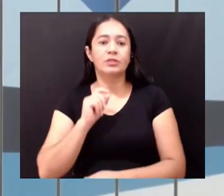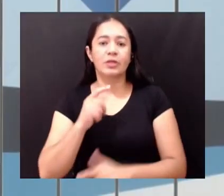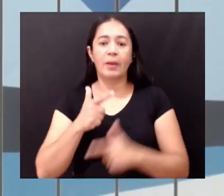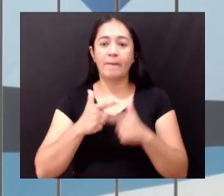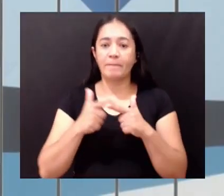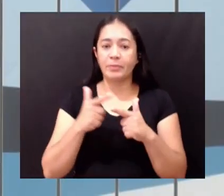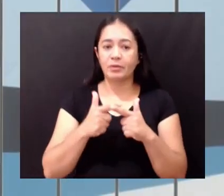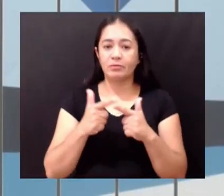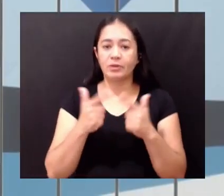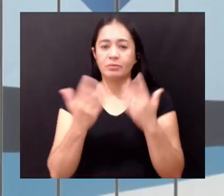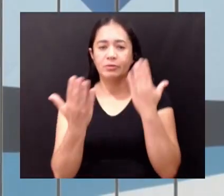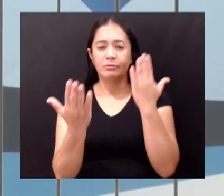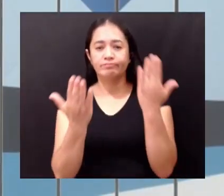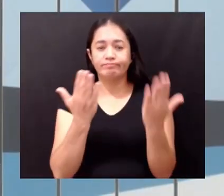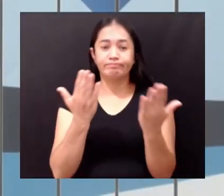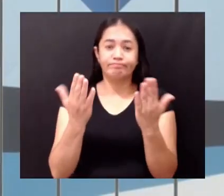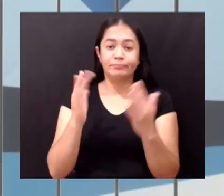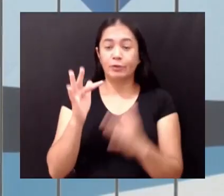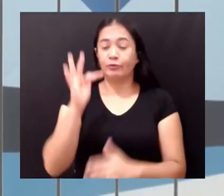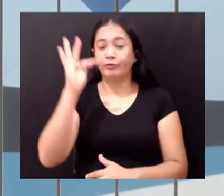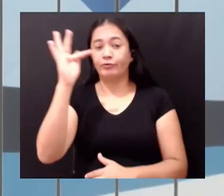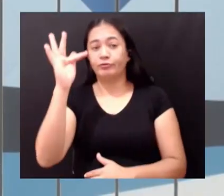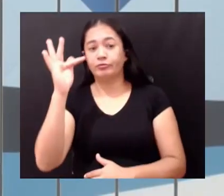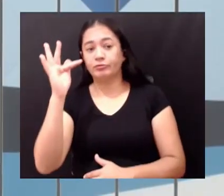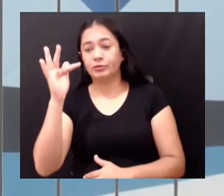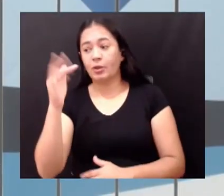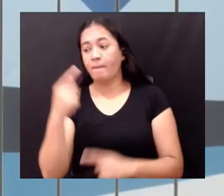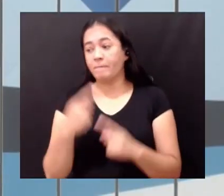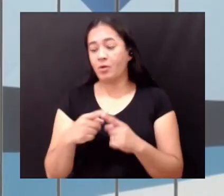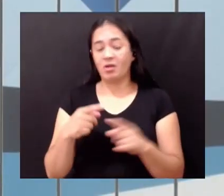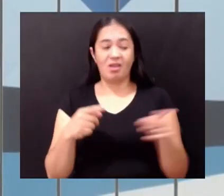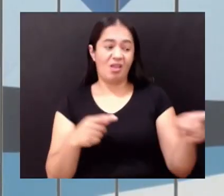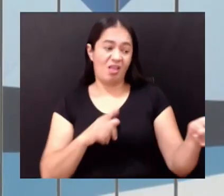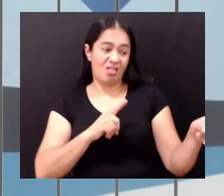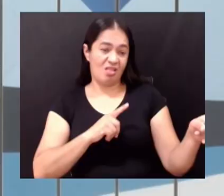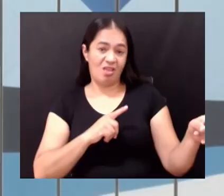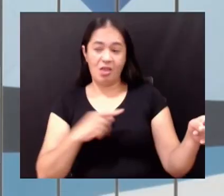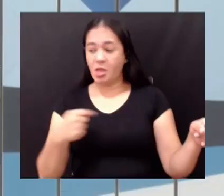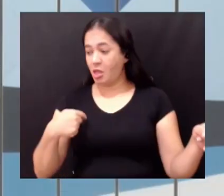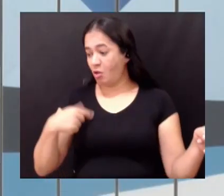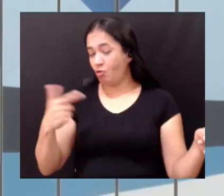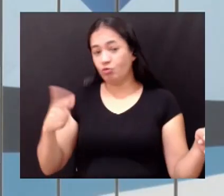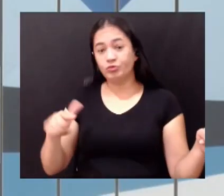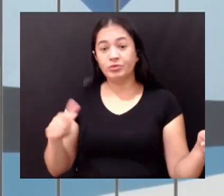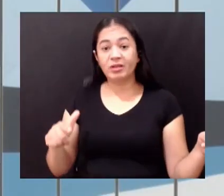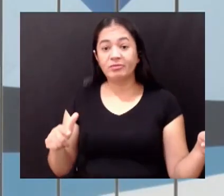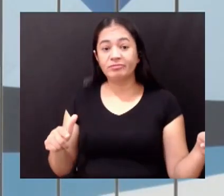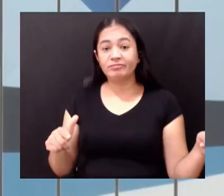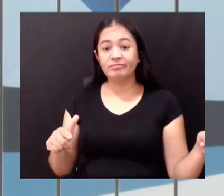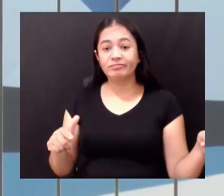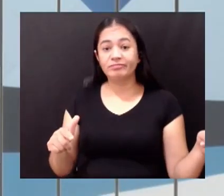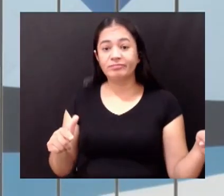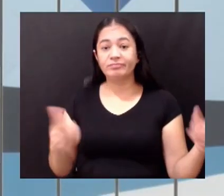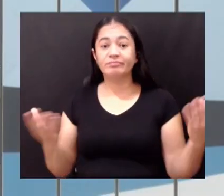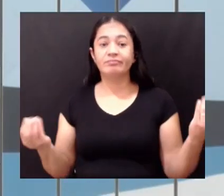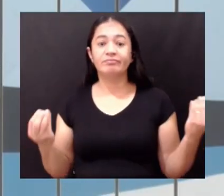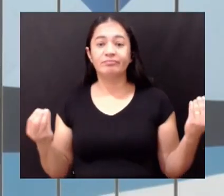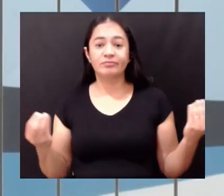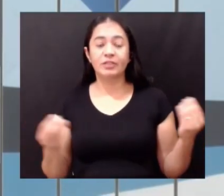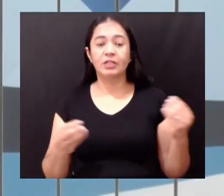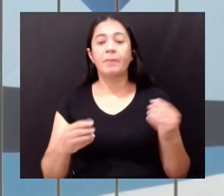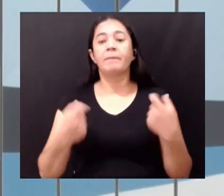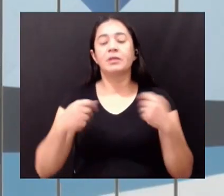frente, né? De pleitear algo que o outro colaborador tem na mesma função e esse não tem. Então, são cuidados mesmo que as empresas têm que